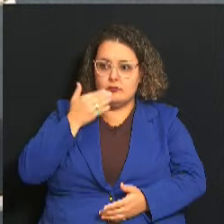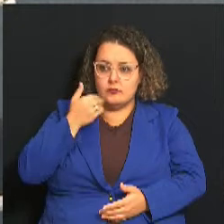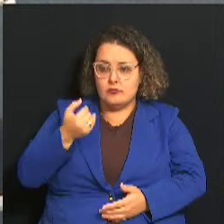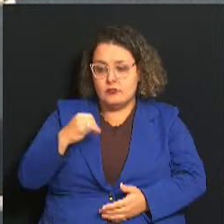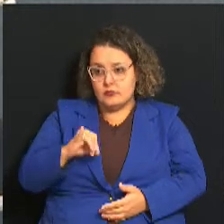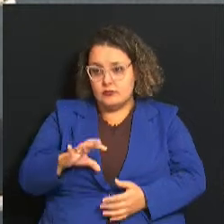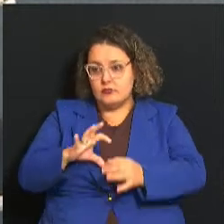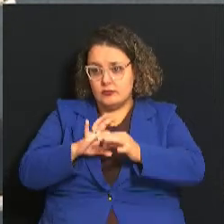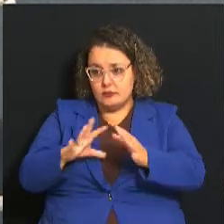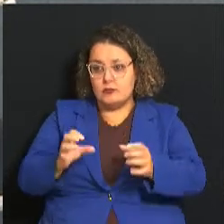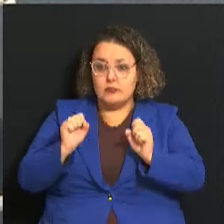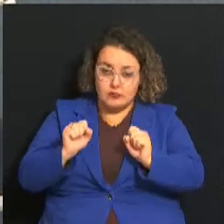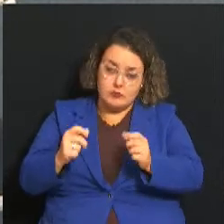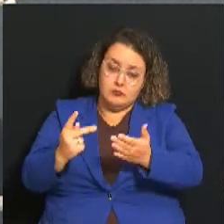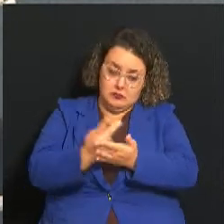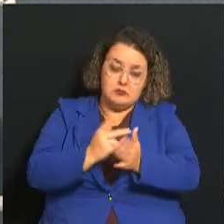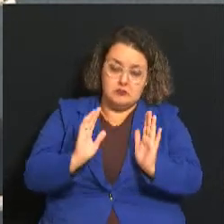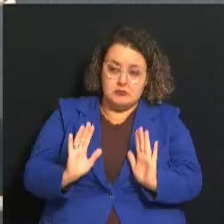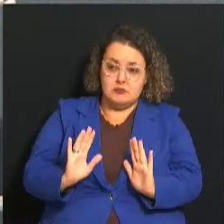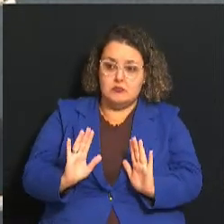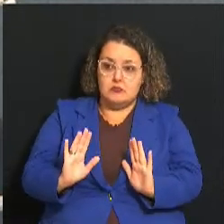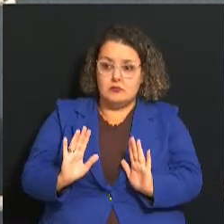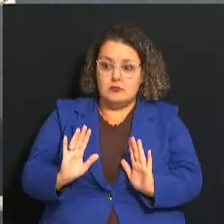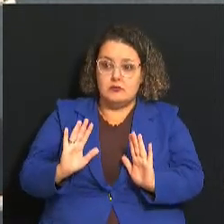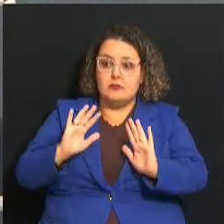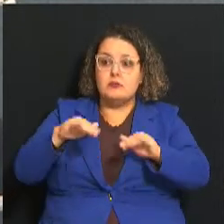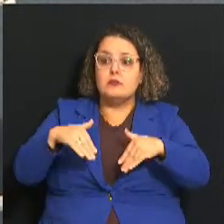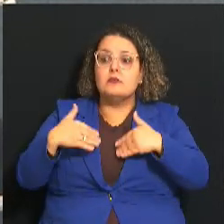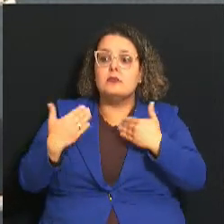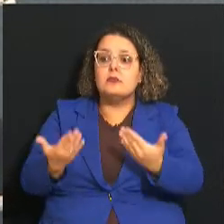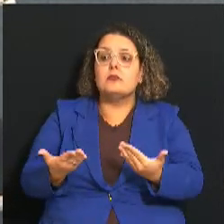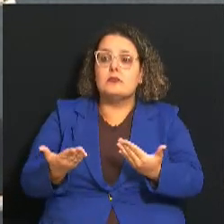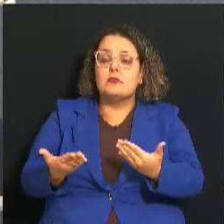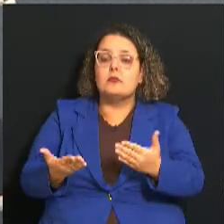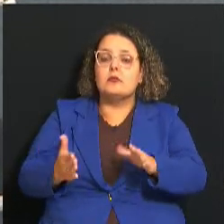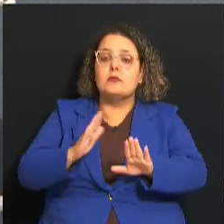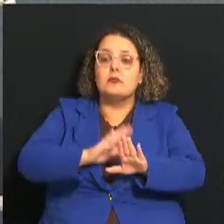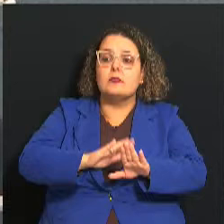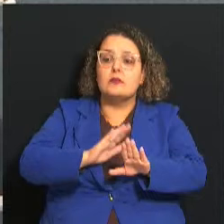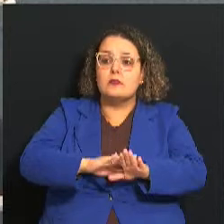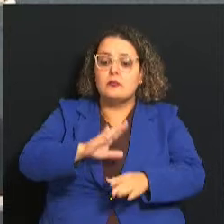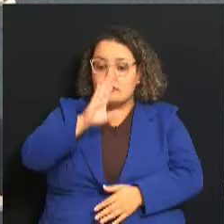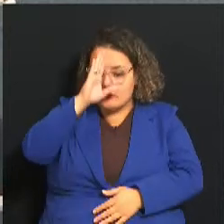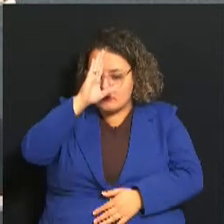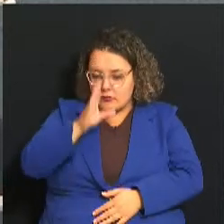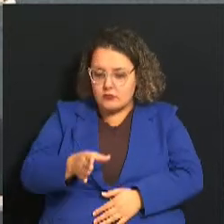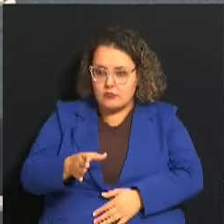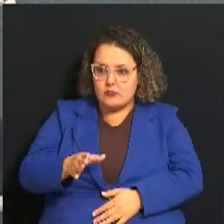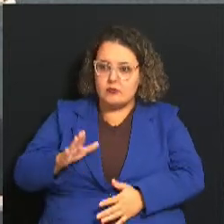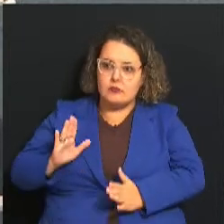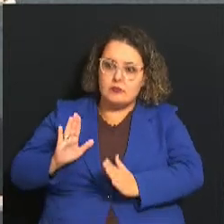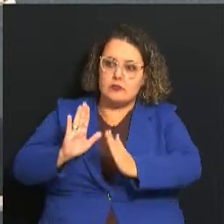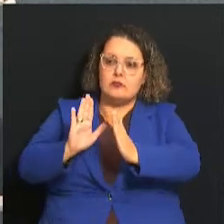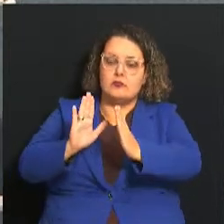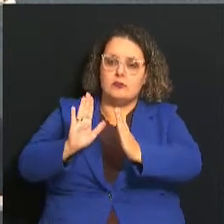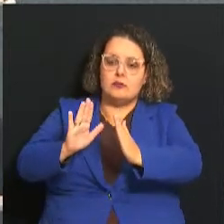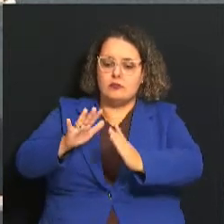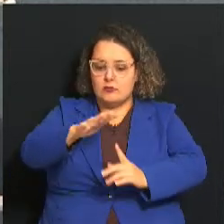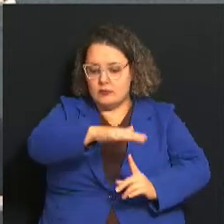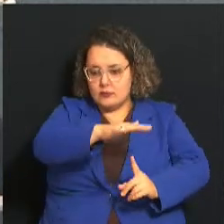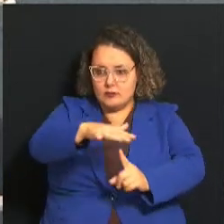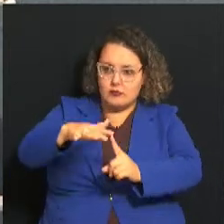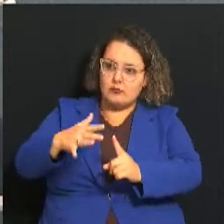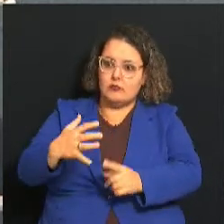estar errada, qual seria a função exata de uma frente ambientalista criada desse